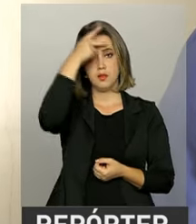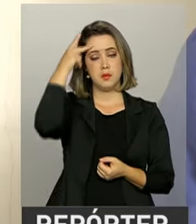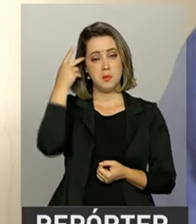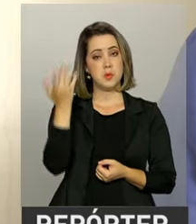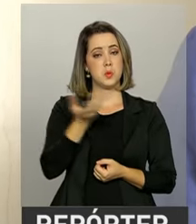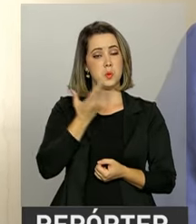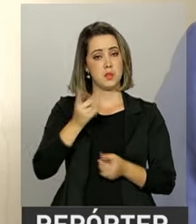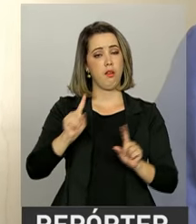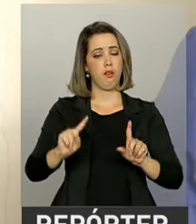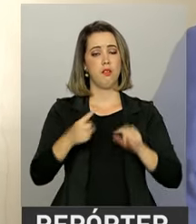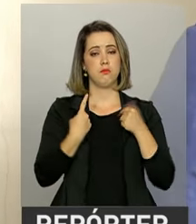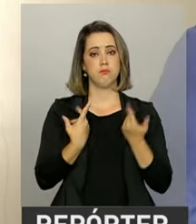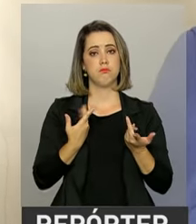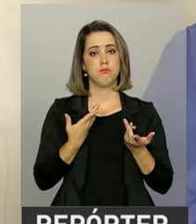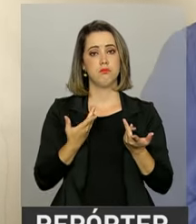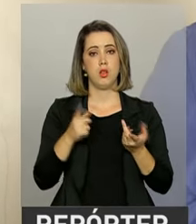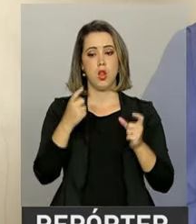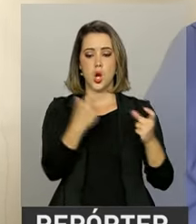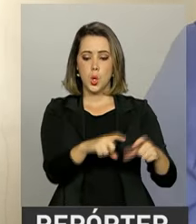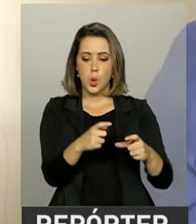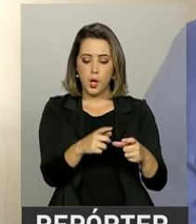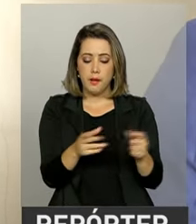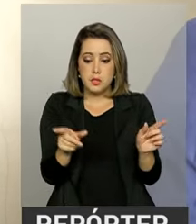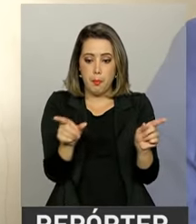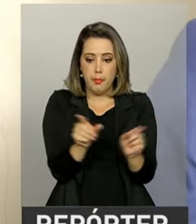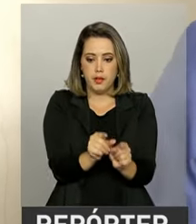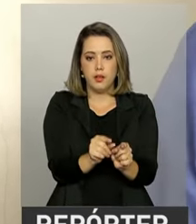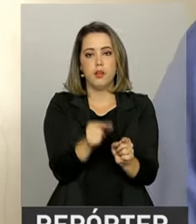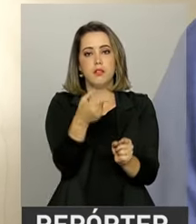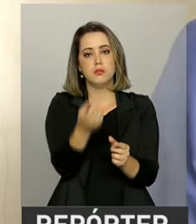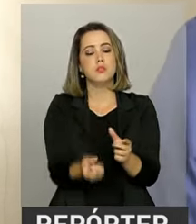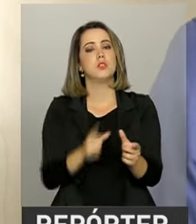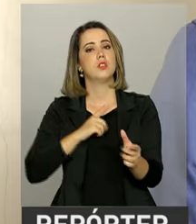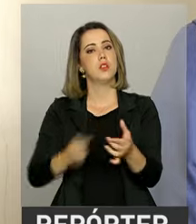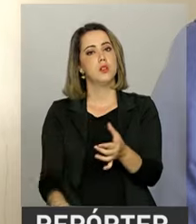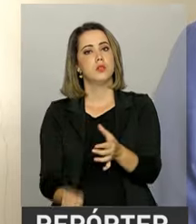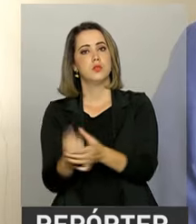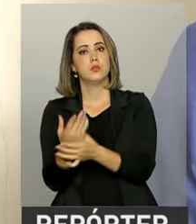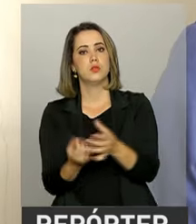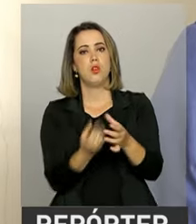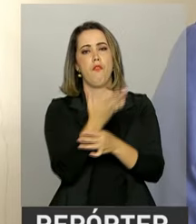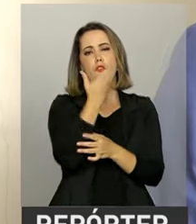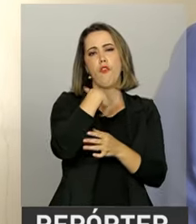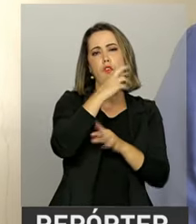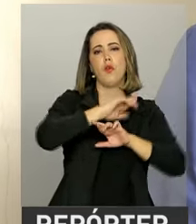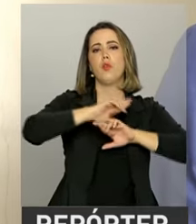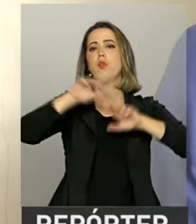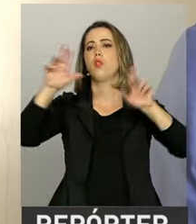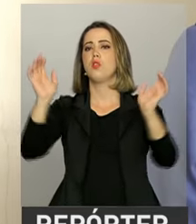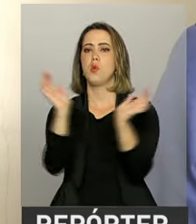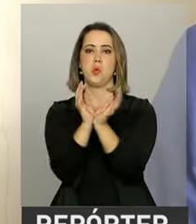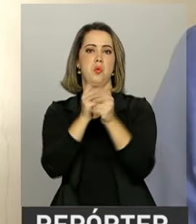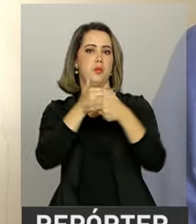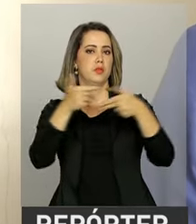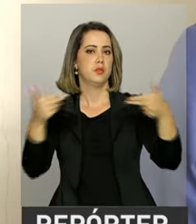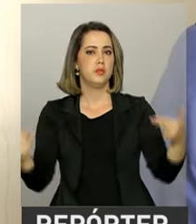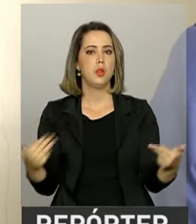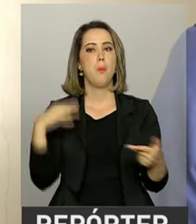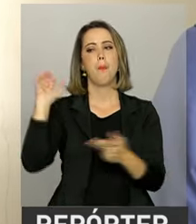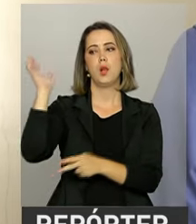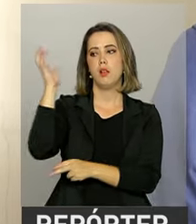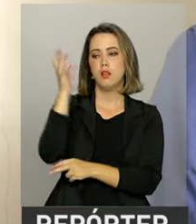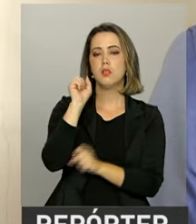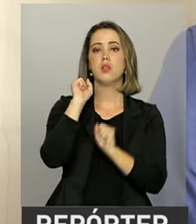no desafio de, em espaços compactos, cultivarem muitas frutas, legumes, plantas que